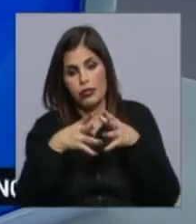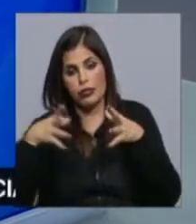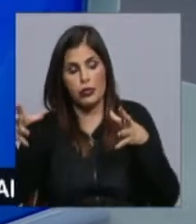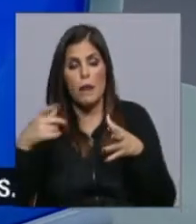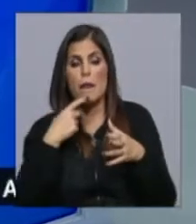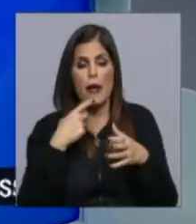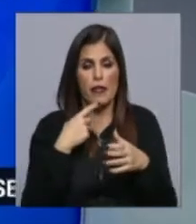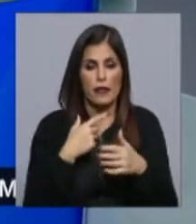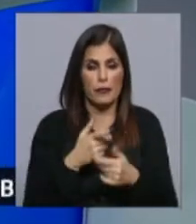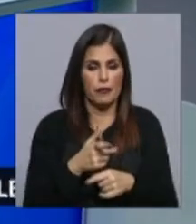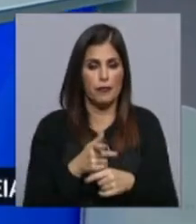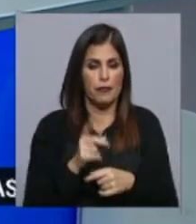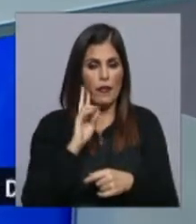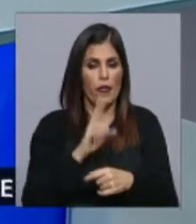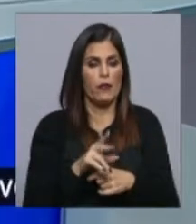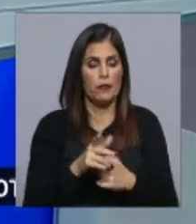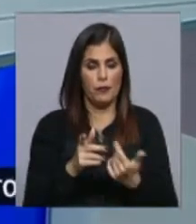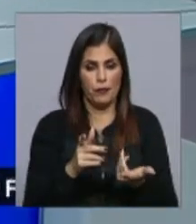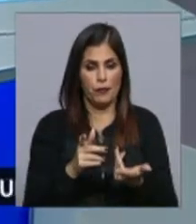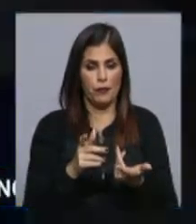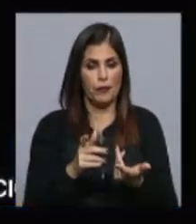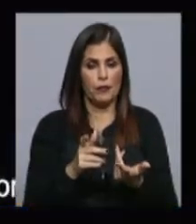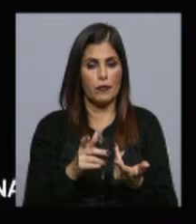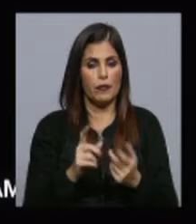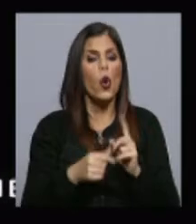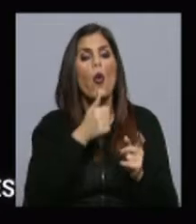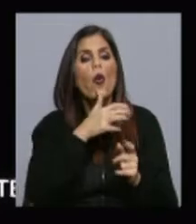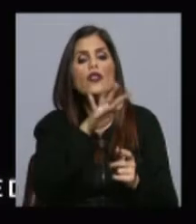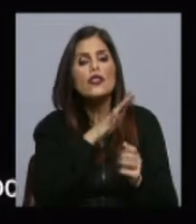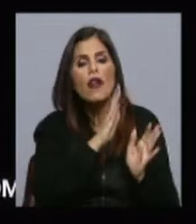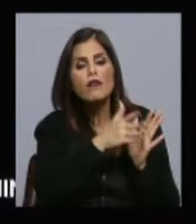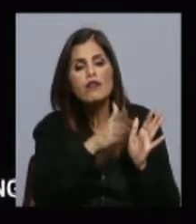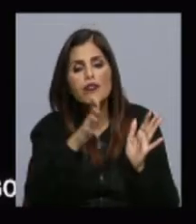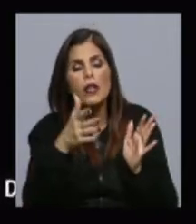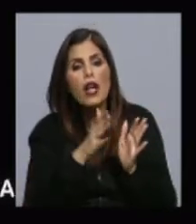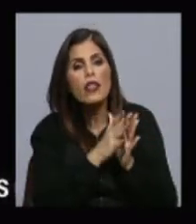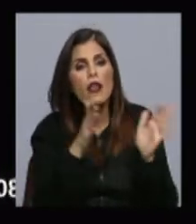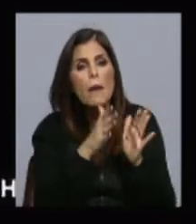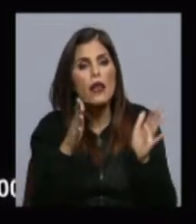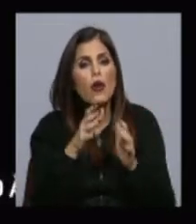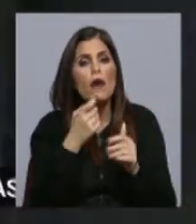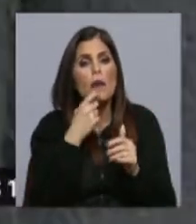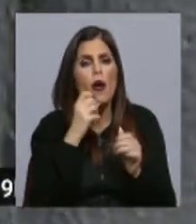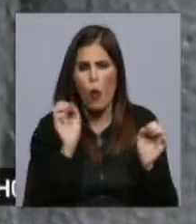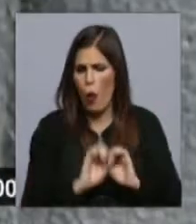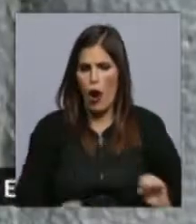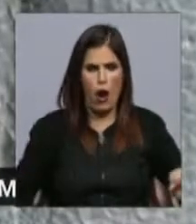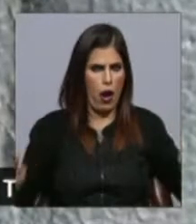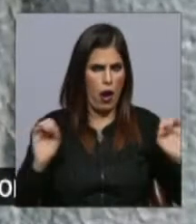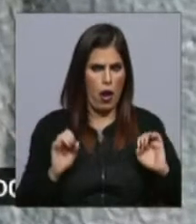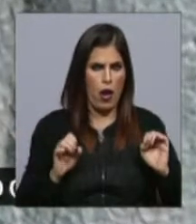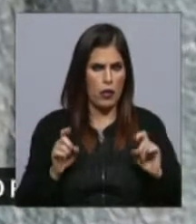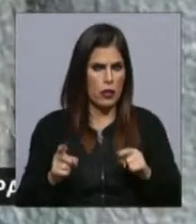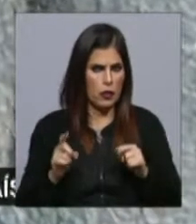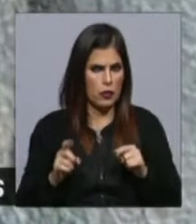bocado era um magnífico glaciar em Marte. E onde é que estava essa linha ordenada de tamanhos de rochas? Não estavam, Cristiana. E isso é que